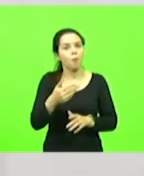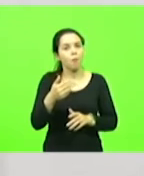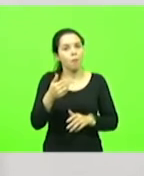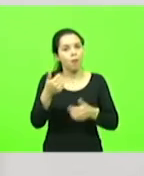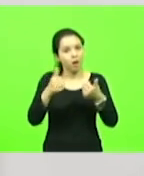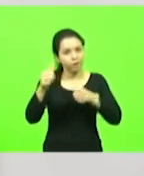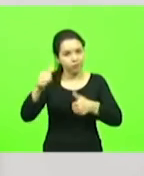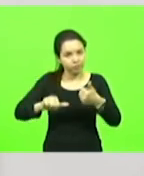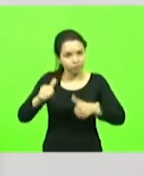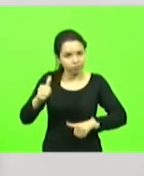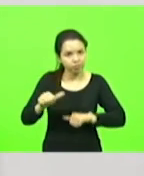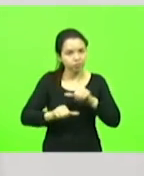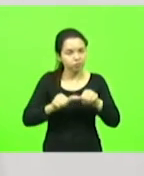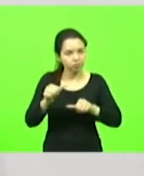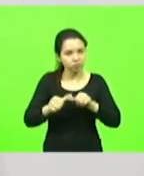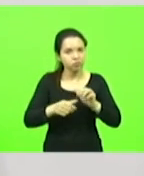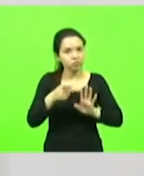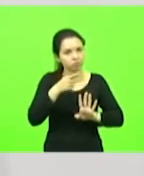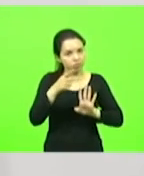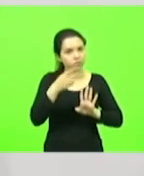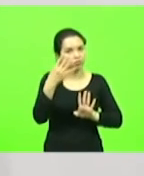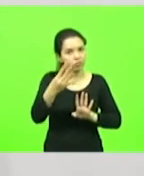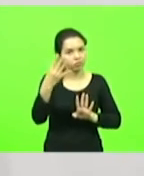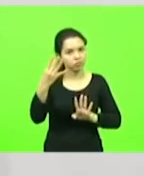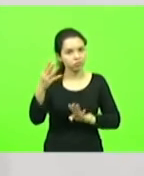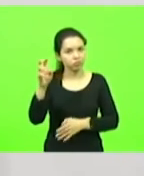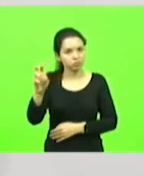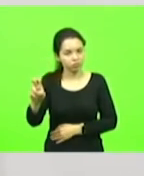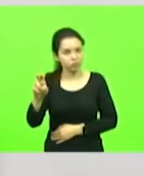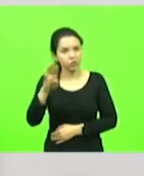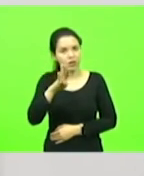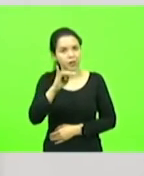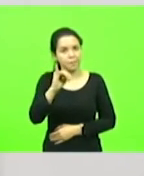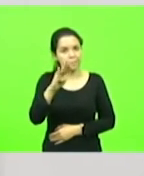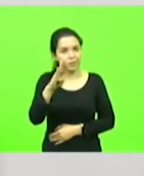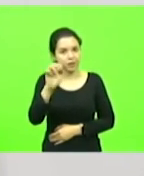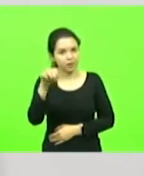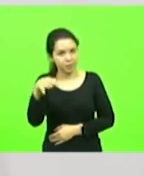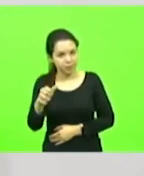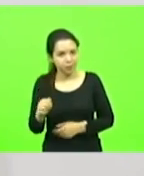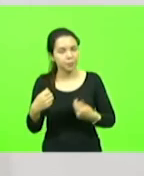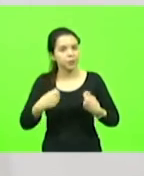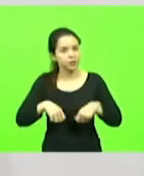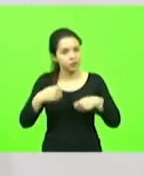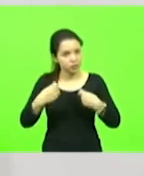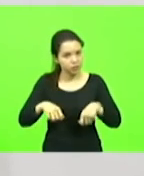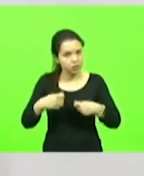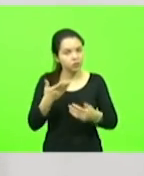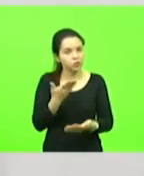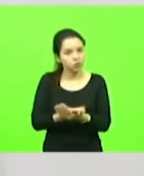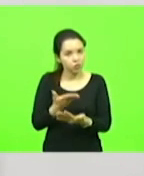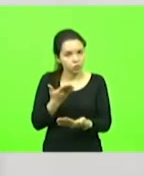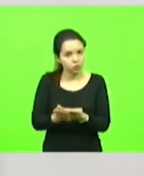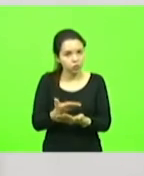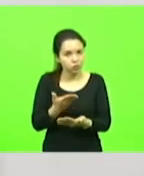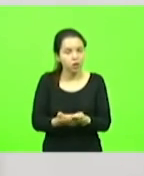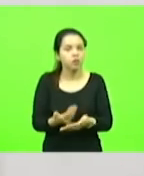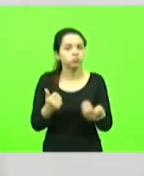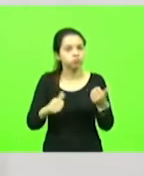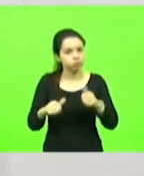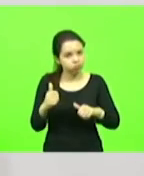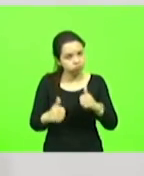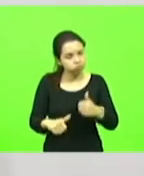Ibama Esse é um processo precisa ser revisado se você tem estudado não há lógica nenhuma senhores e senhores Deputados